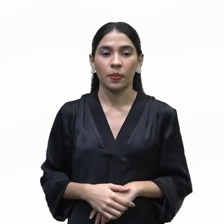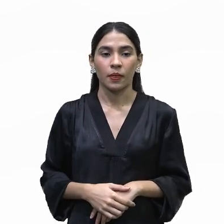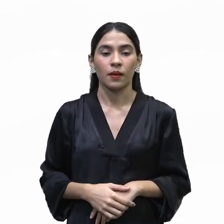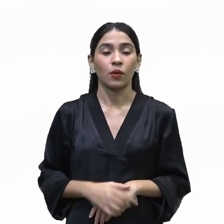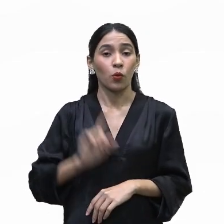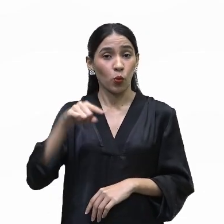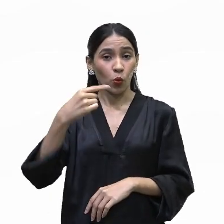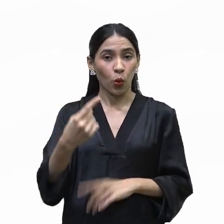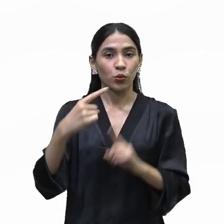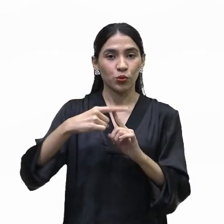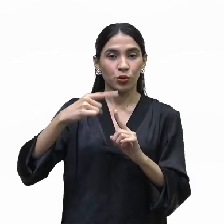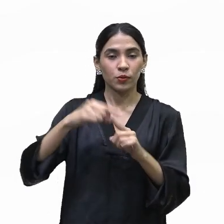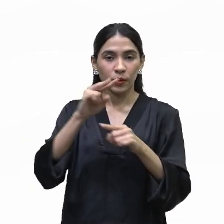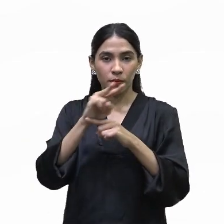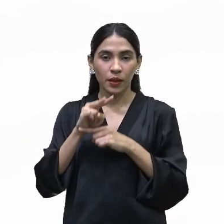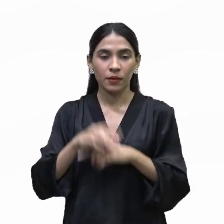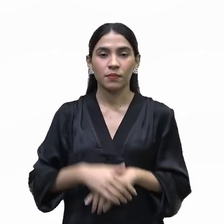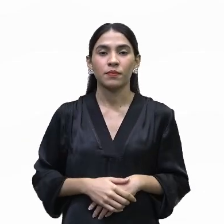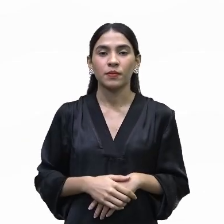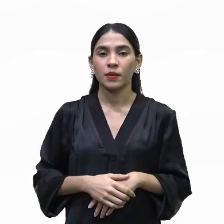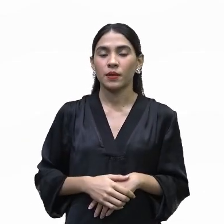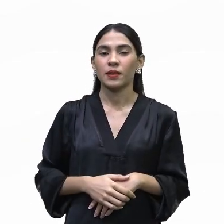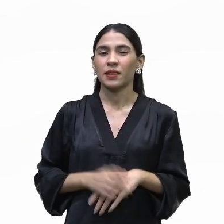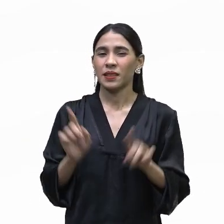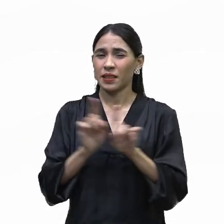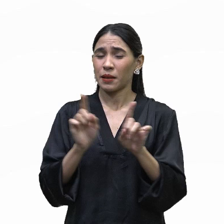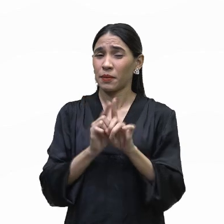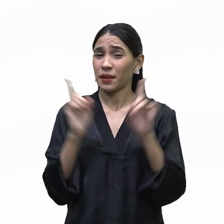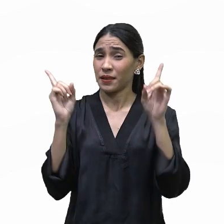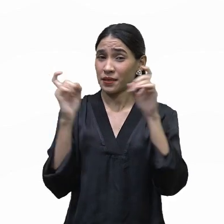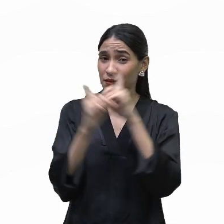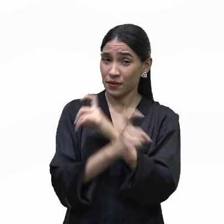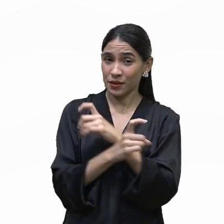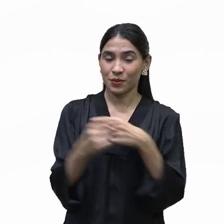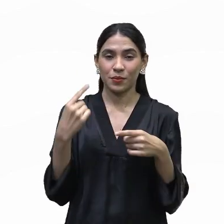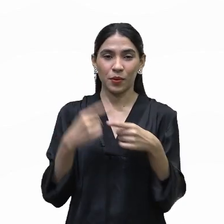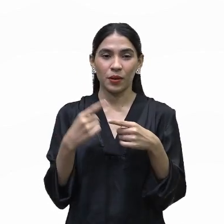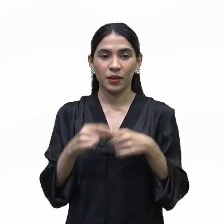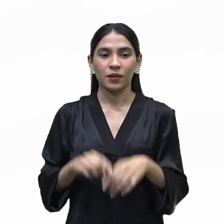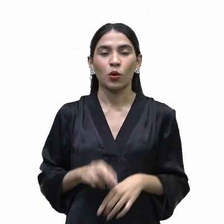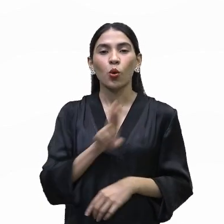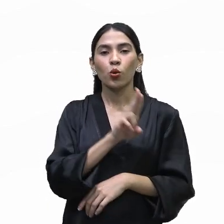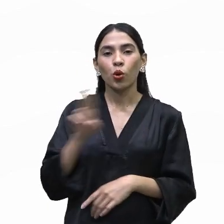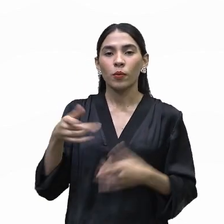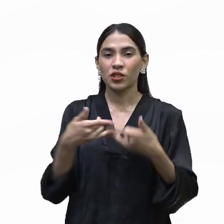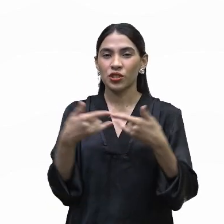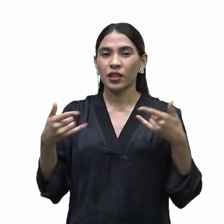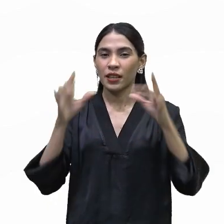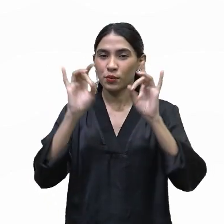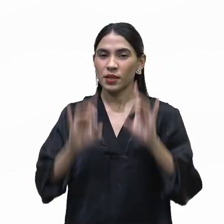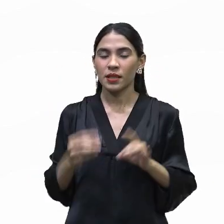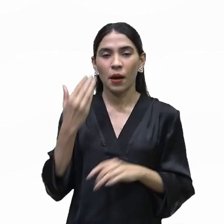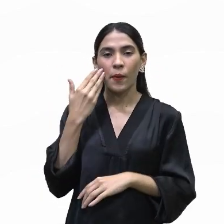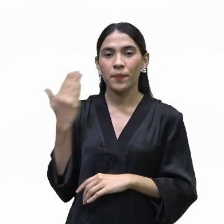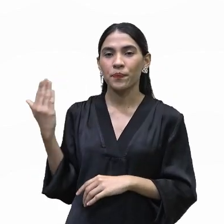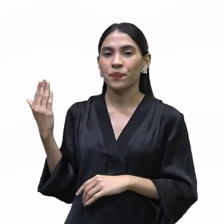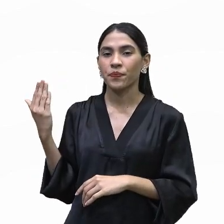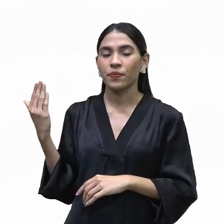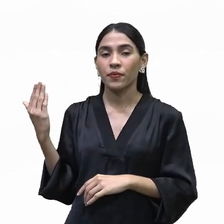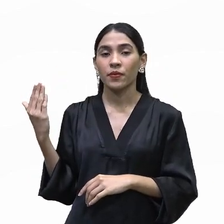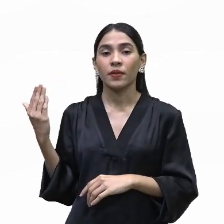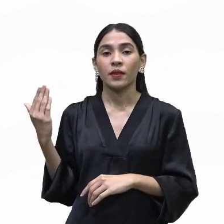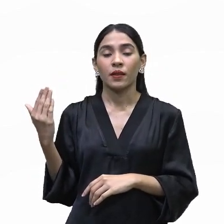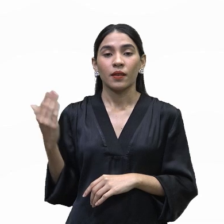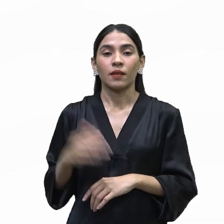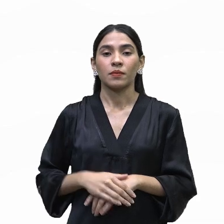Tem um outro tipo de empréstimo que esse é bem complicado, porque é o chamado cheque especial. Esse